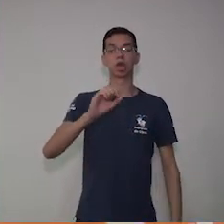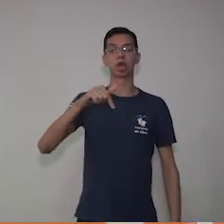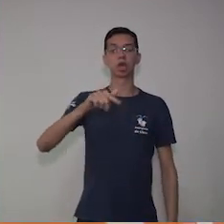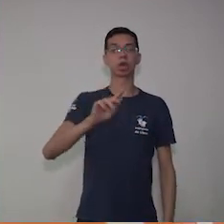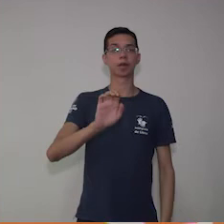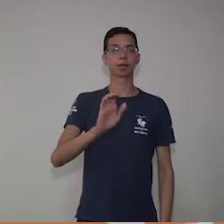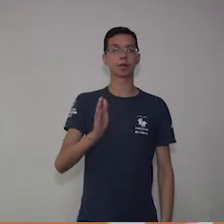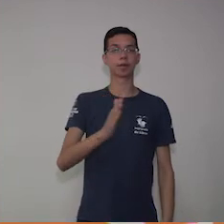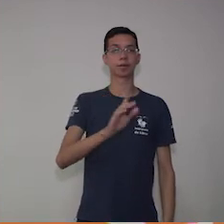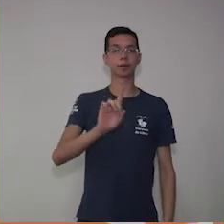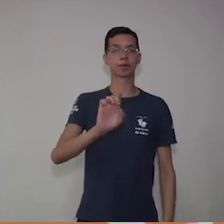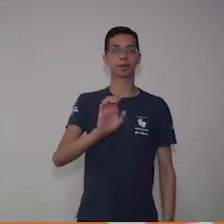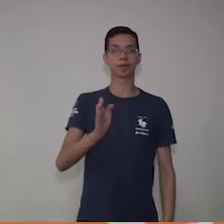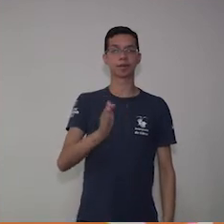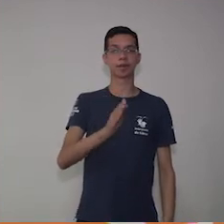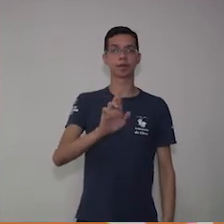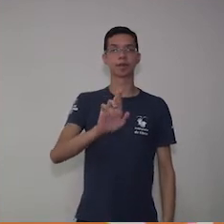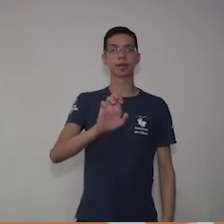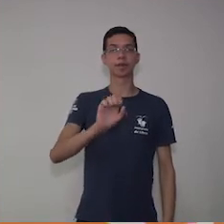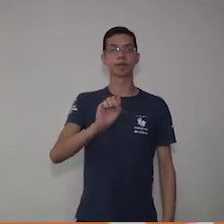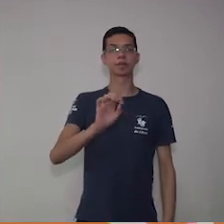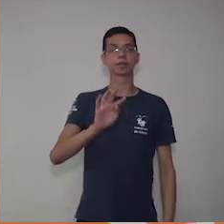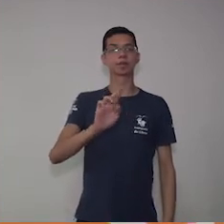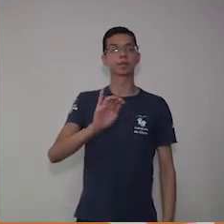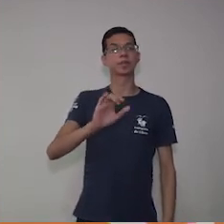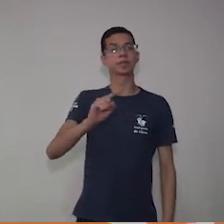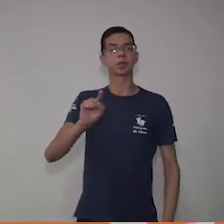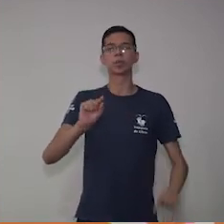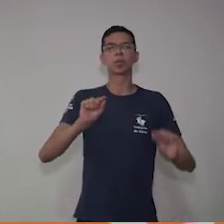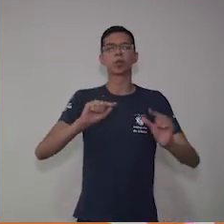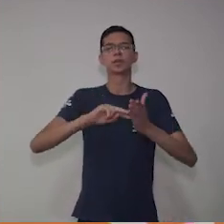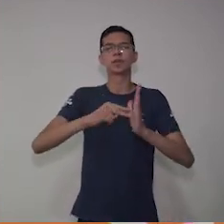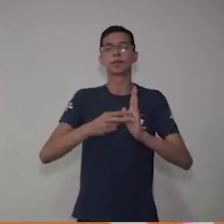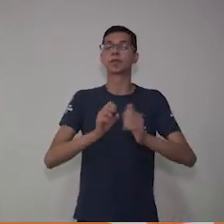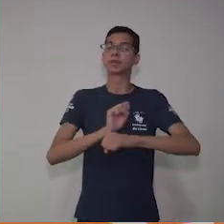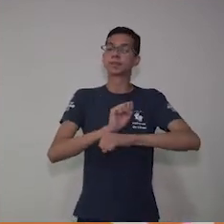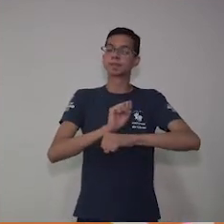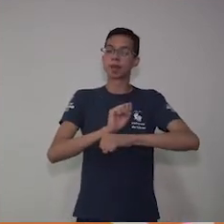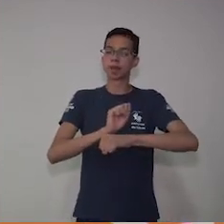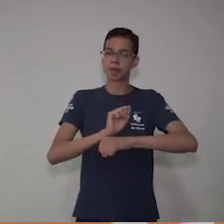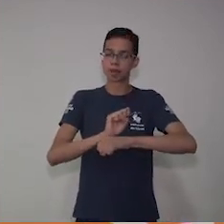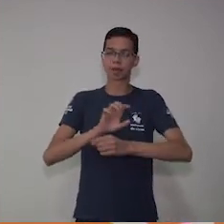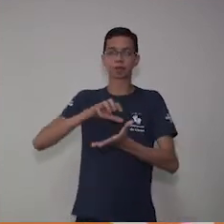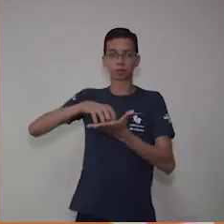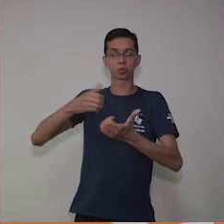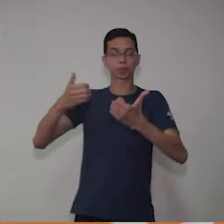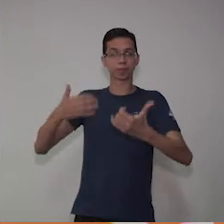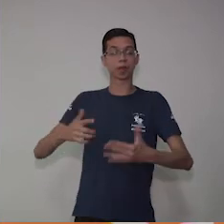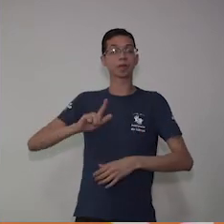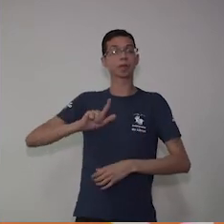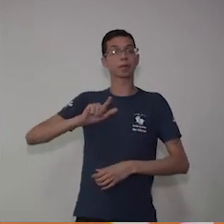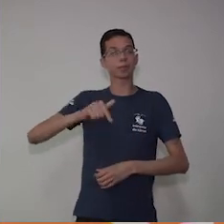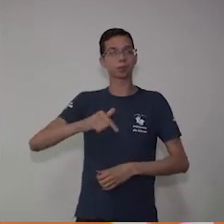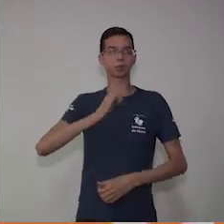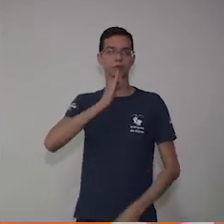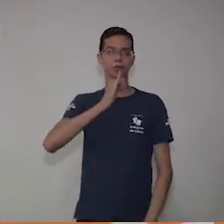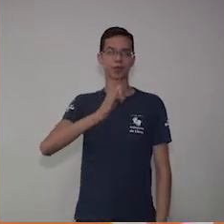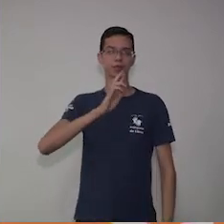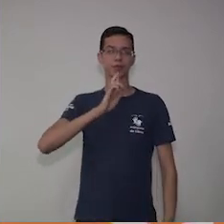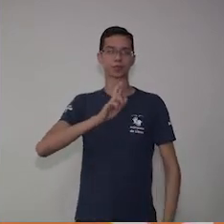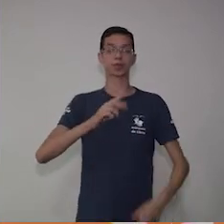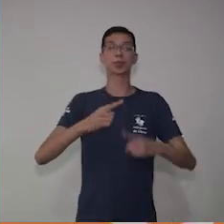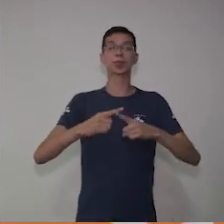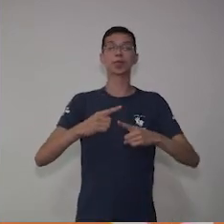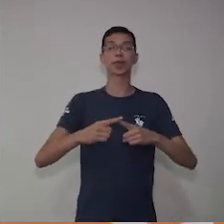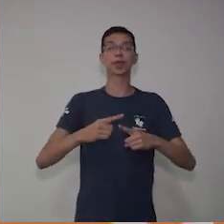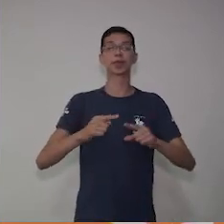possa nos preparar. De qualquer forma, a fiscalização em relação a pessoas, ela é da